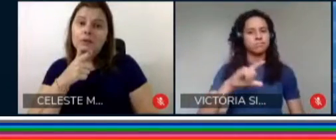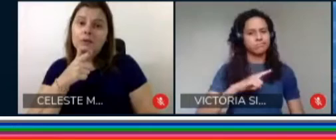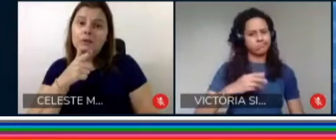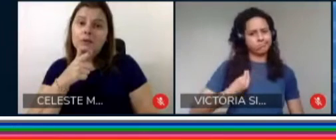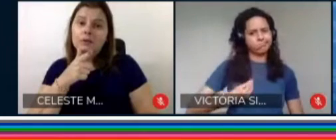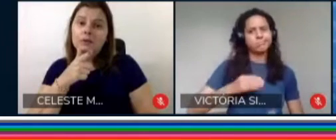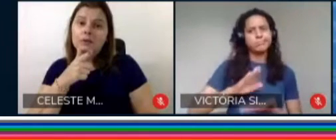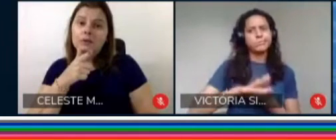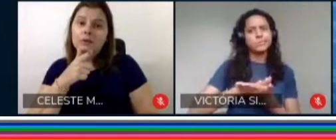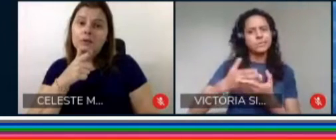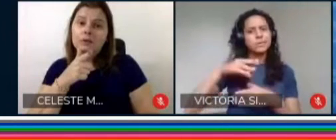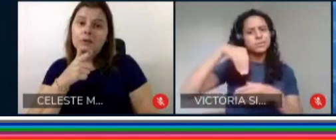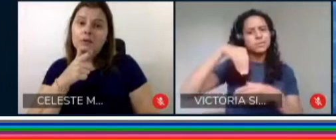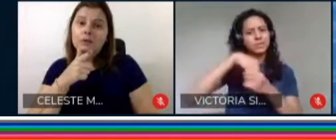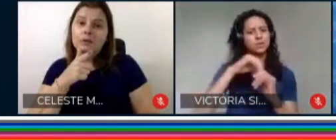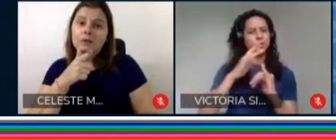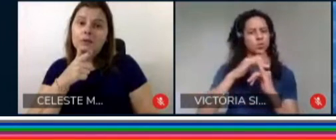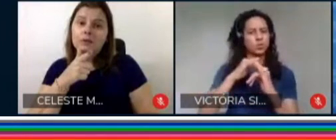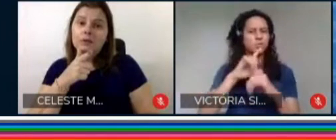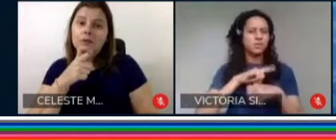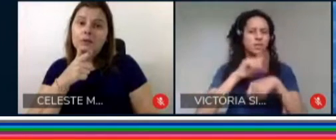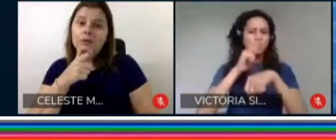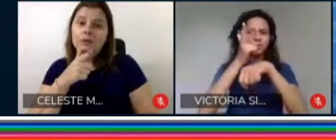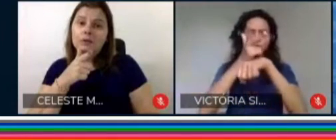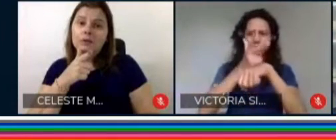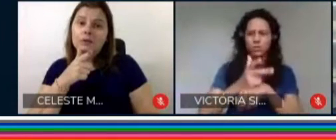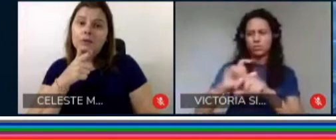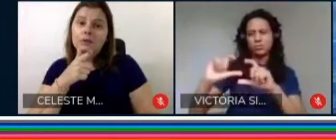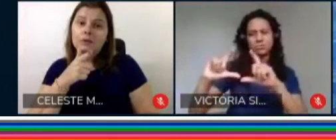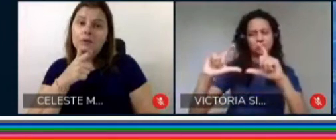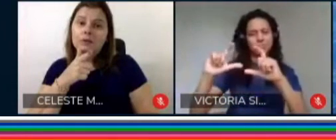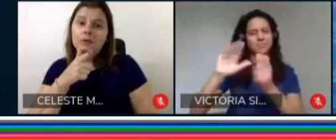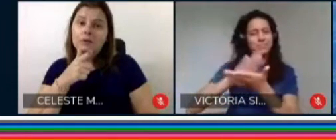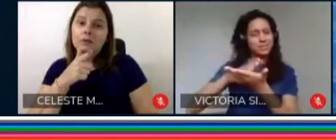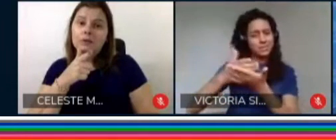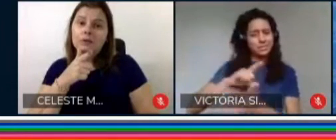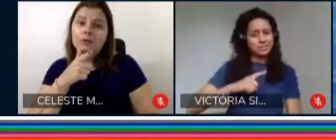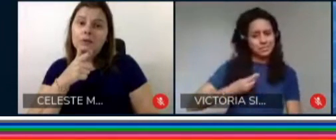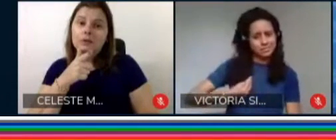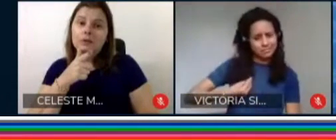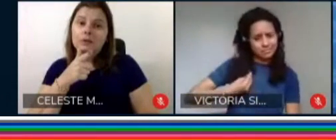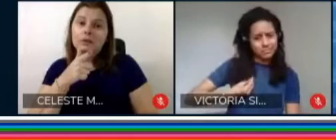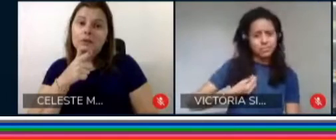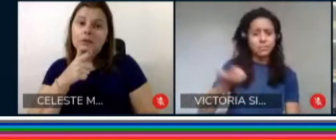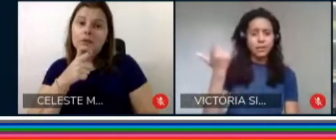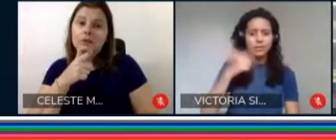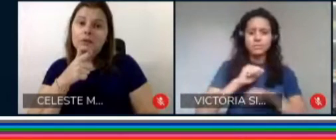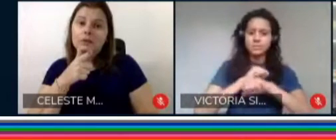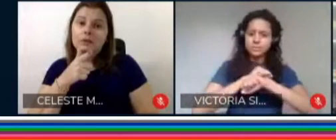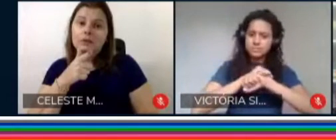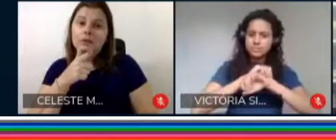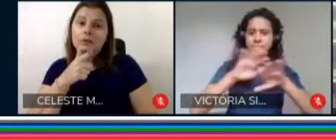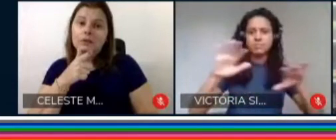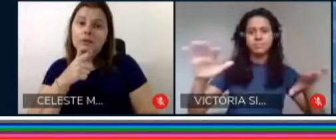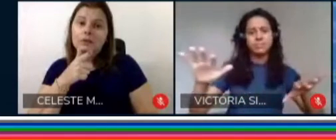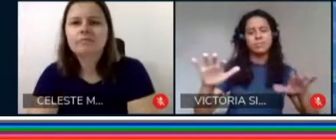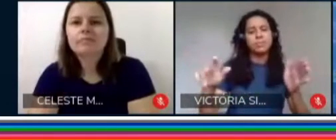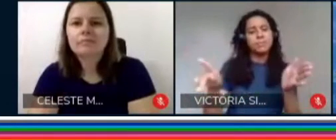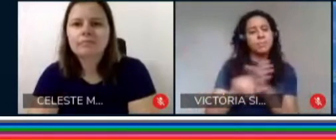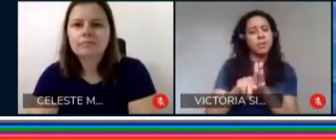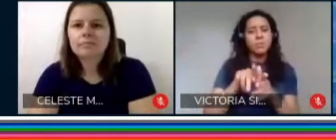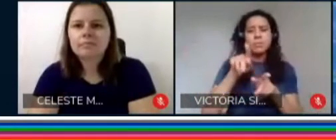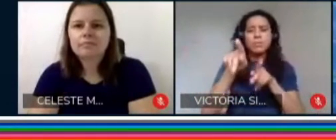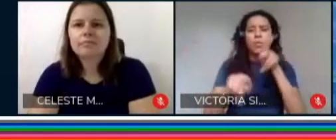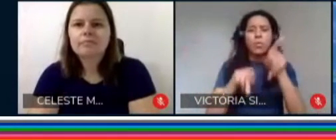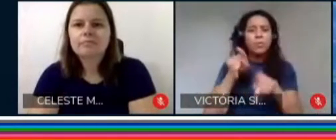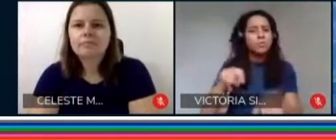disponível no nosso canal do YouTube para podermos alcançar mais público. E acho que